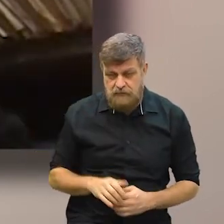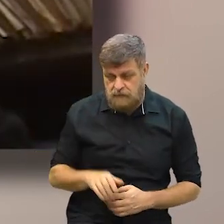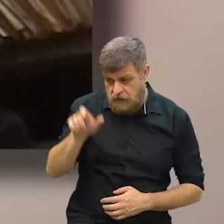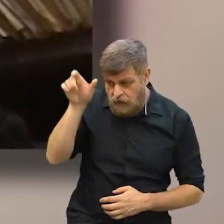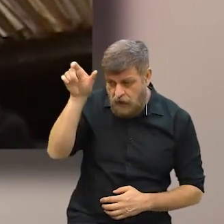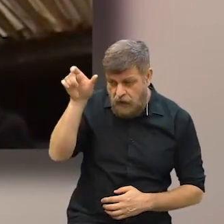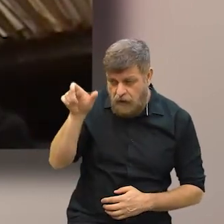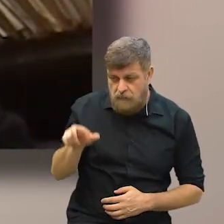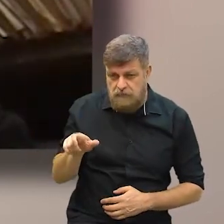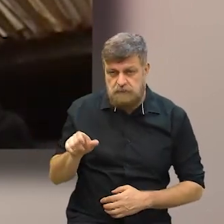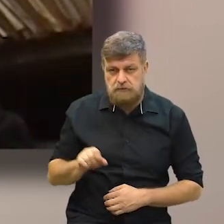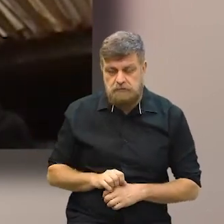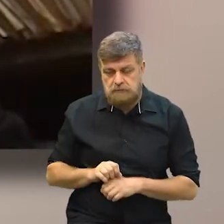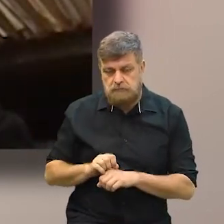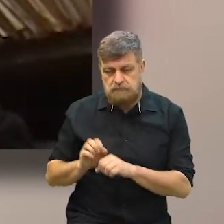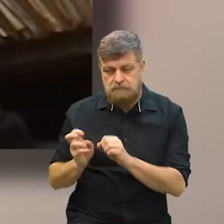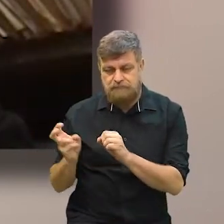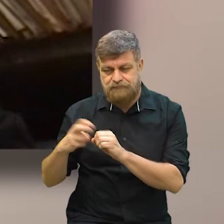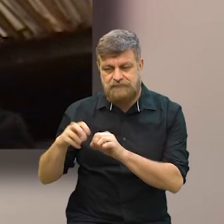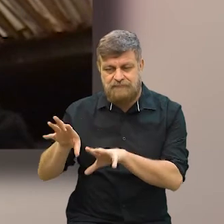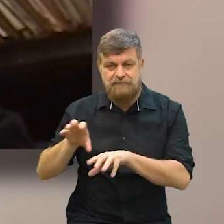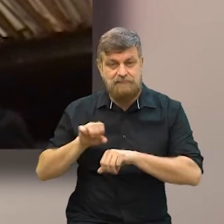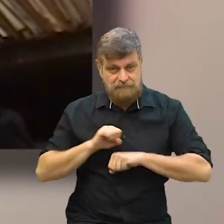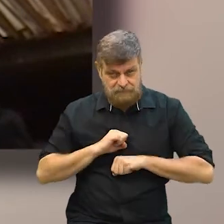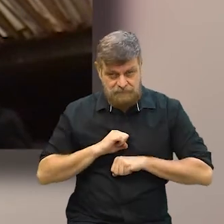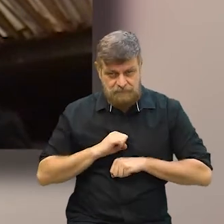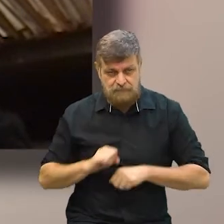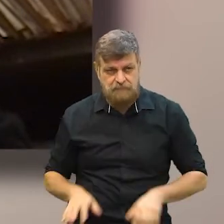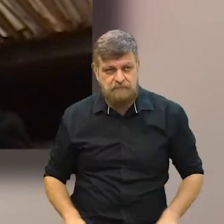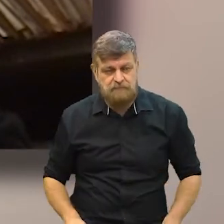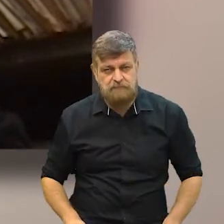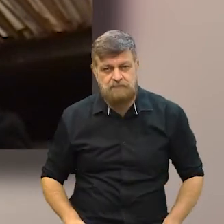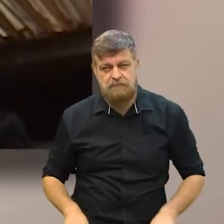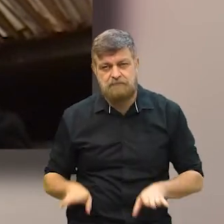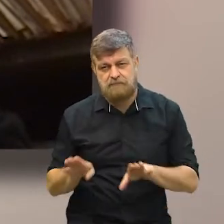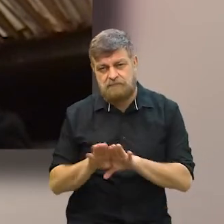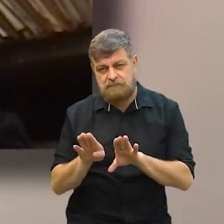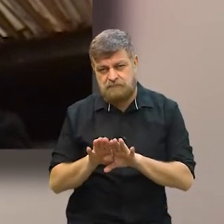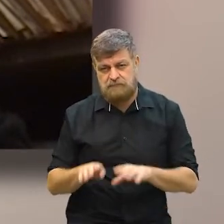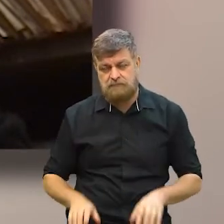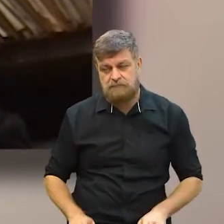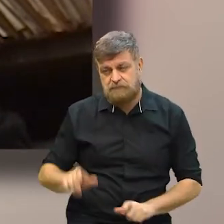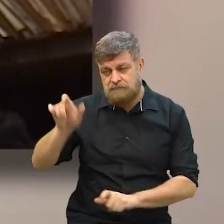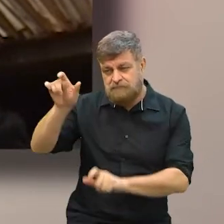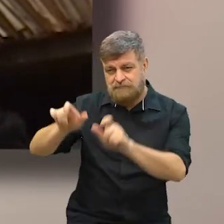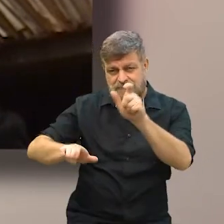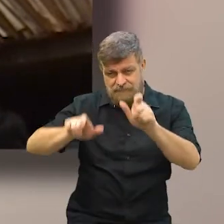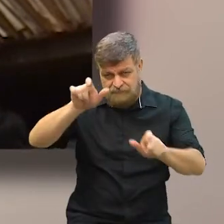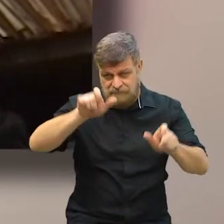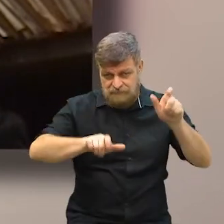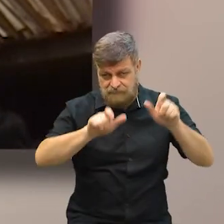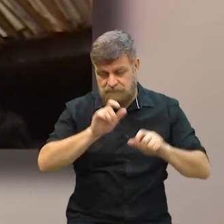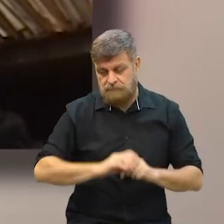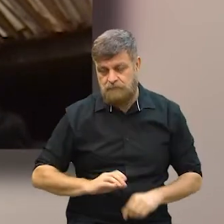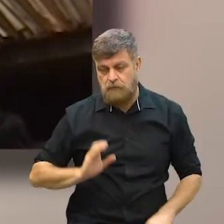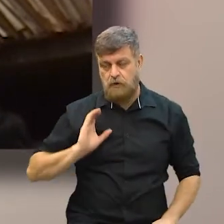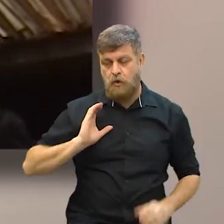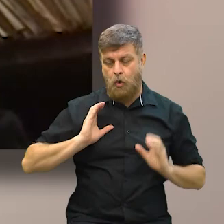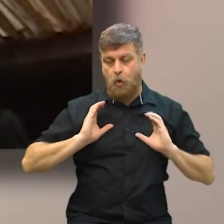muito a transmissão. E outras são pessoas que